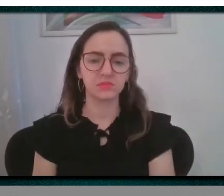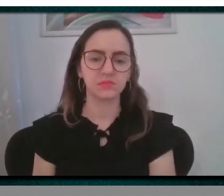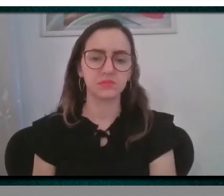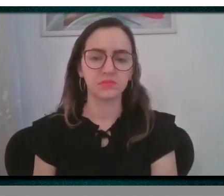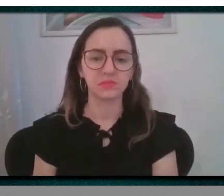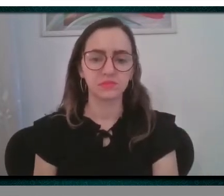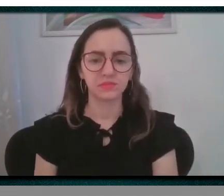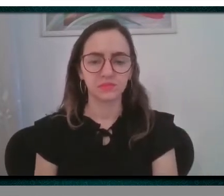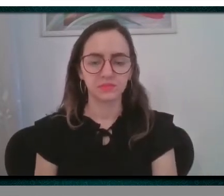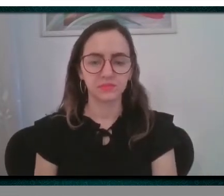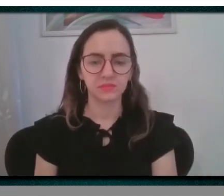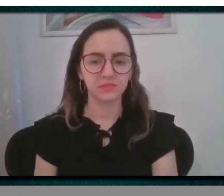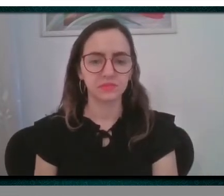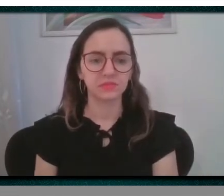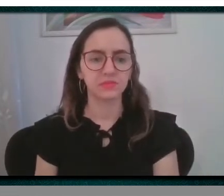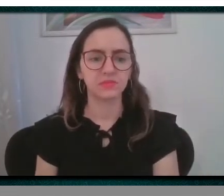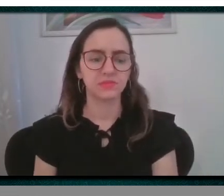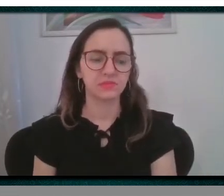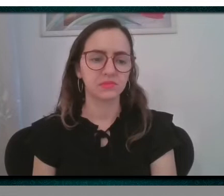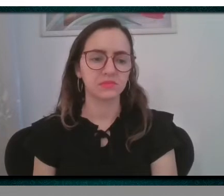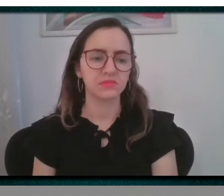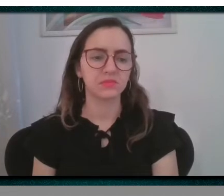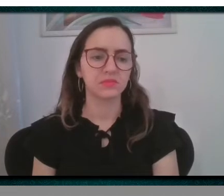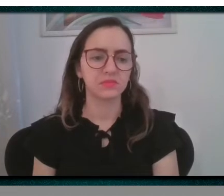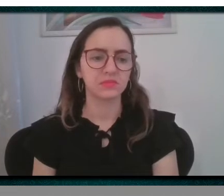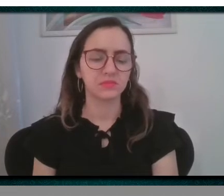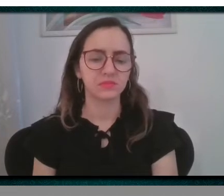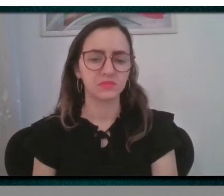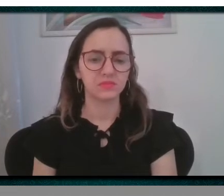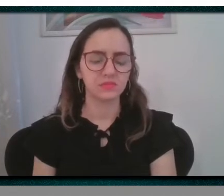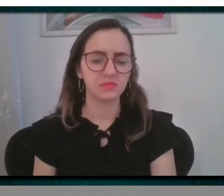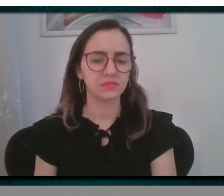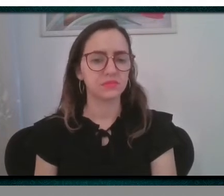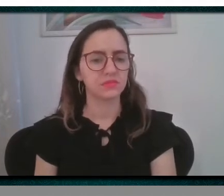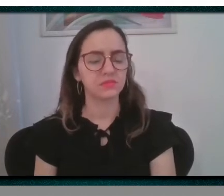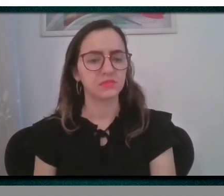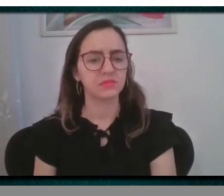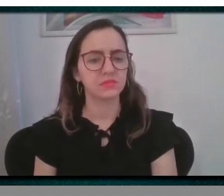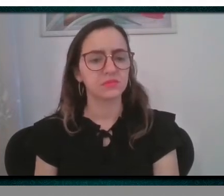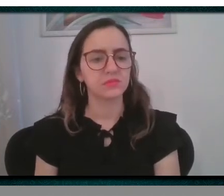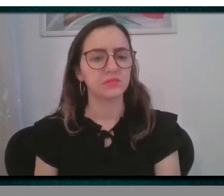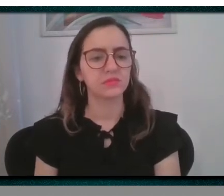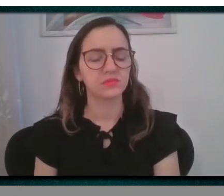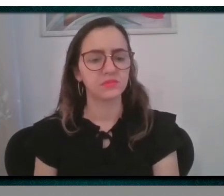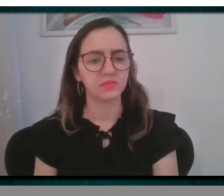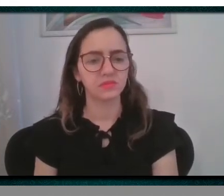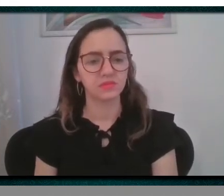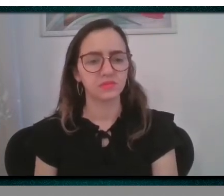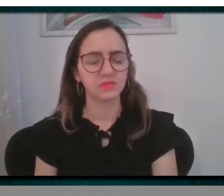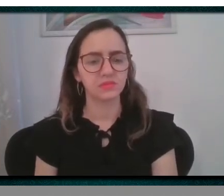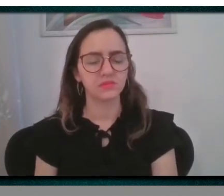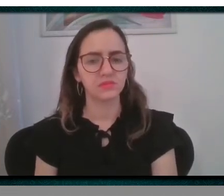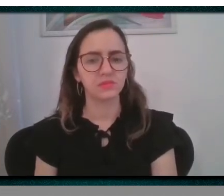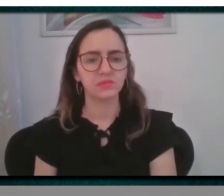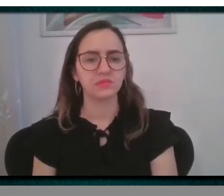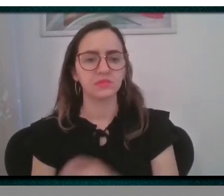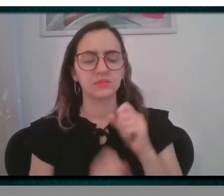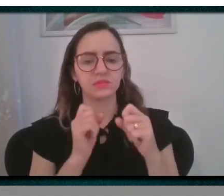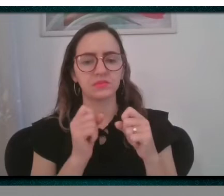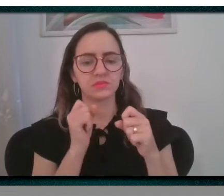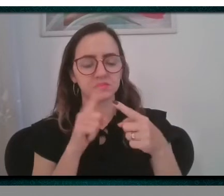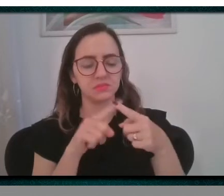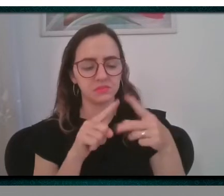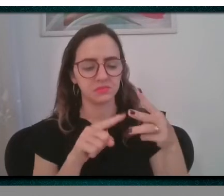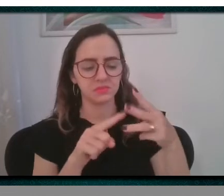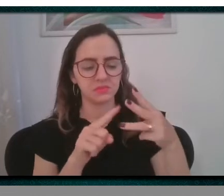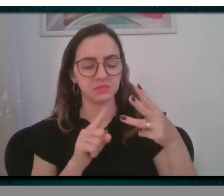E botar aqui a terceira. A gente pode ter isso aqui de 3 formas. Uma, quando a concentração de H+